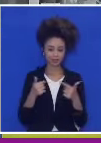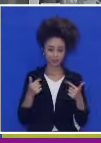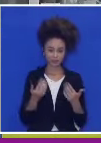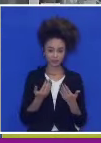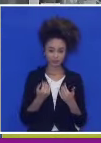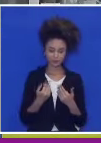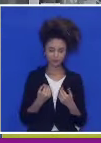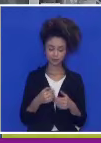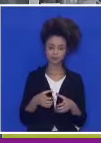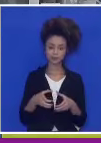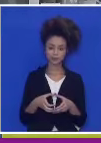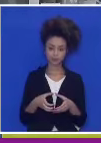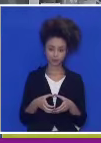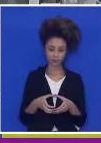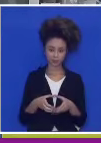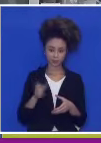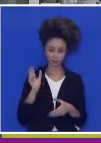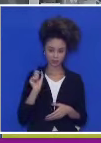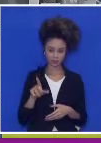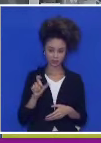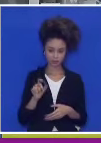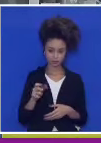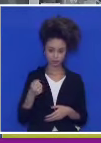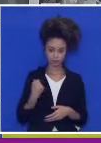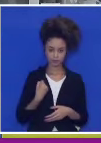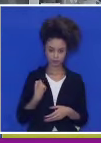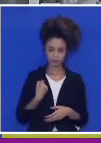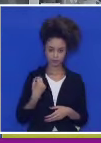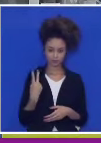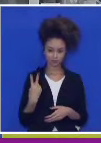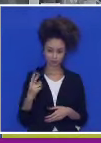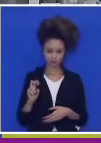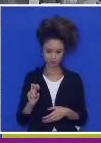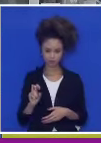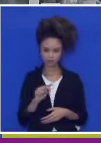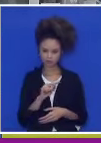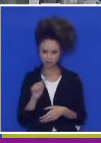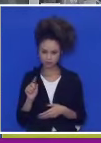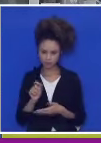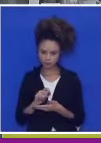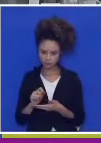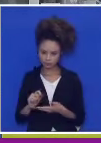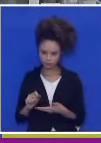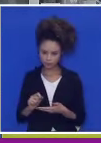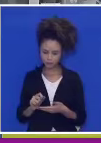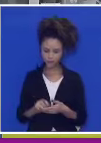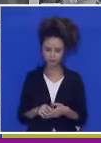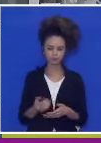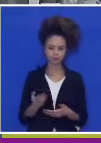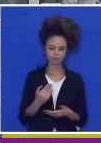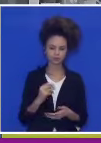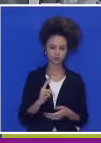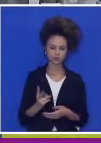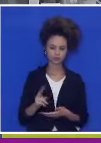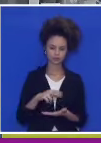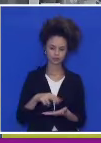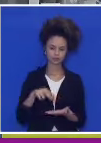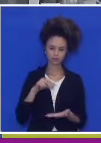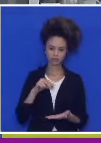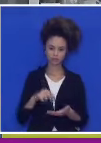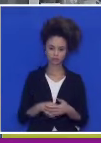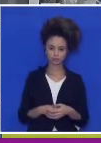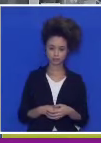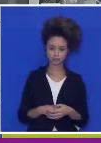número 25. Azul, 25. Está anotando tudo aí? Vamos seguir sorteando.